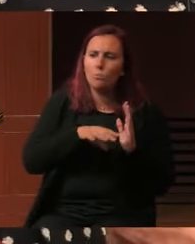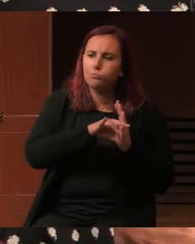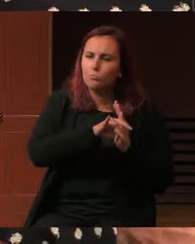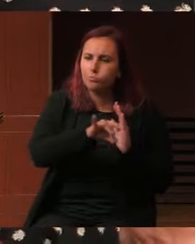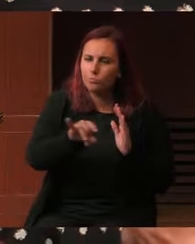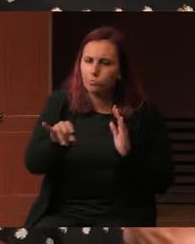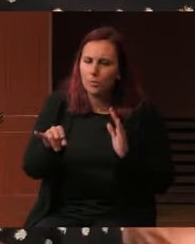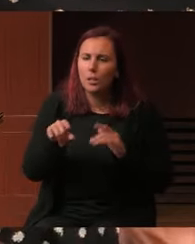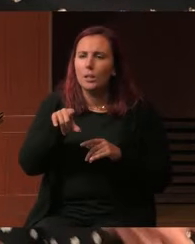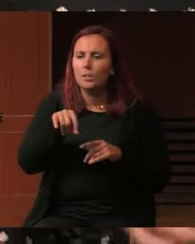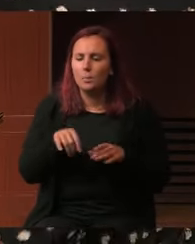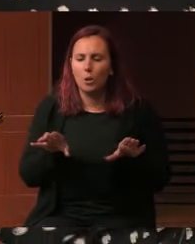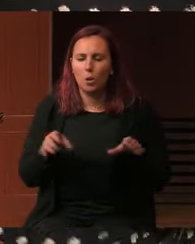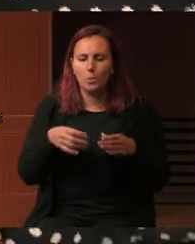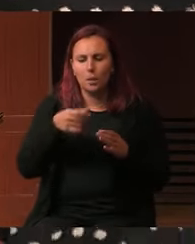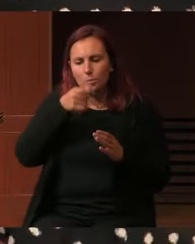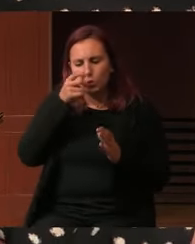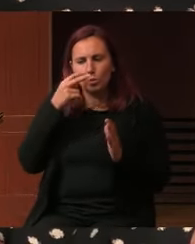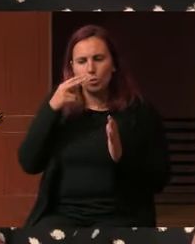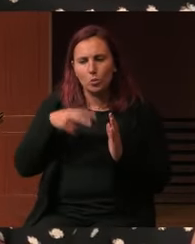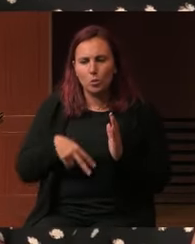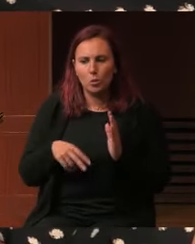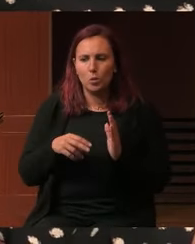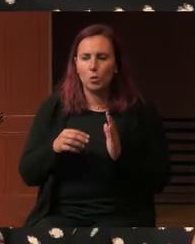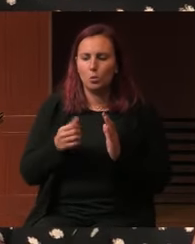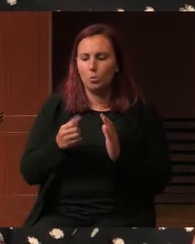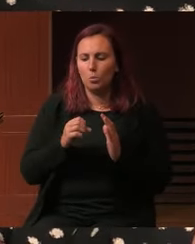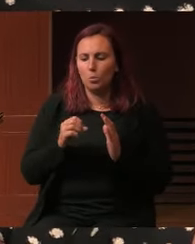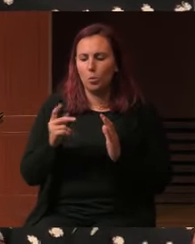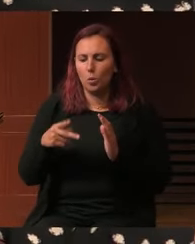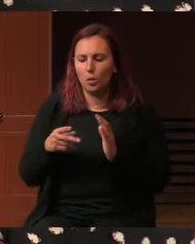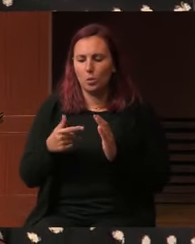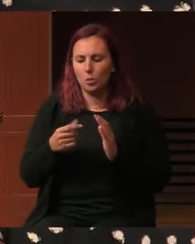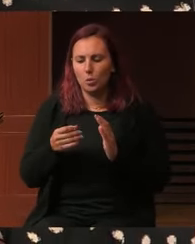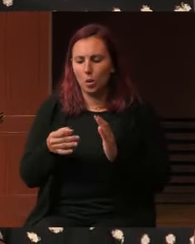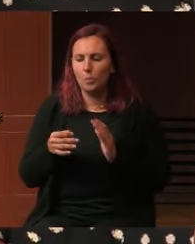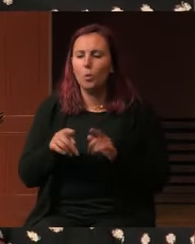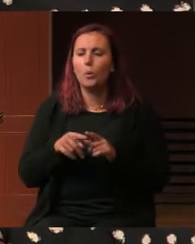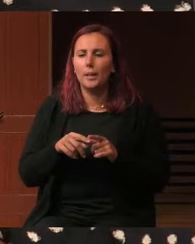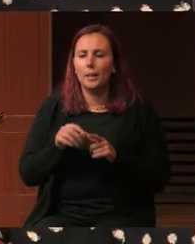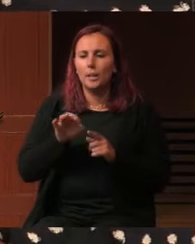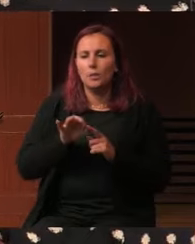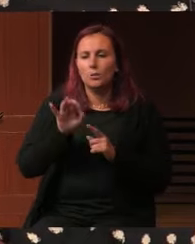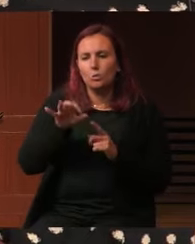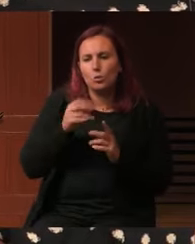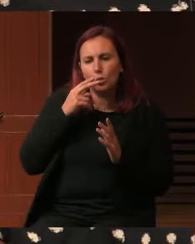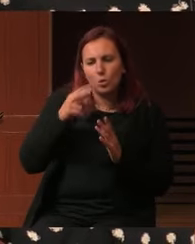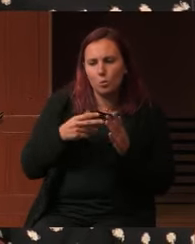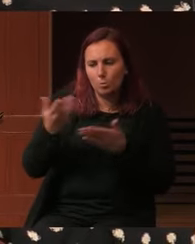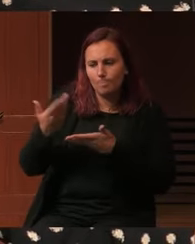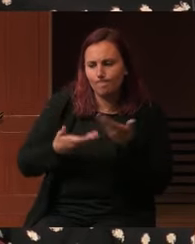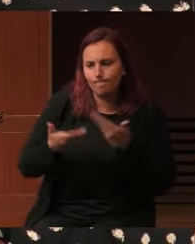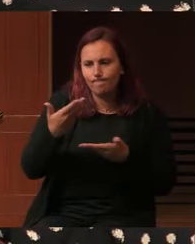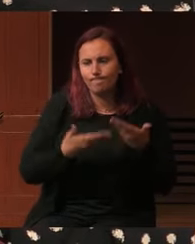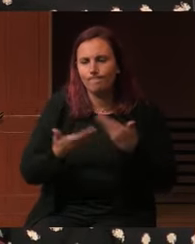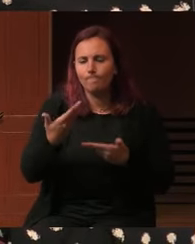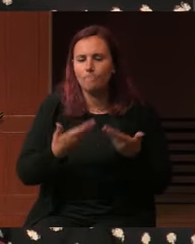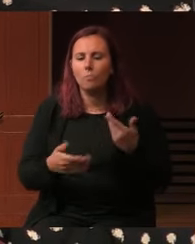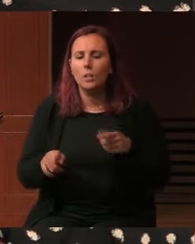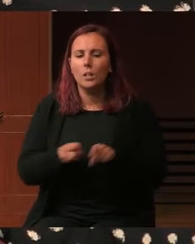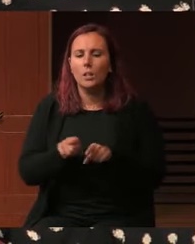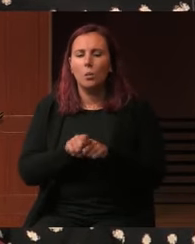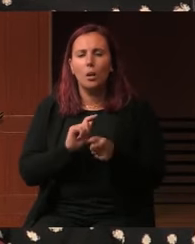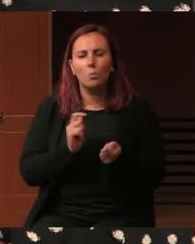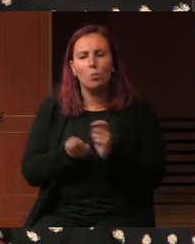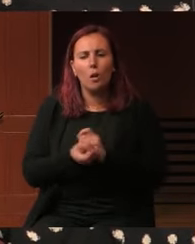há comunidades de leitores no BookTok, por exemplo, em que se trocam sugestões de leitura. Portanto, mudaram, acho que não deixaram